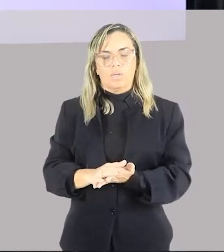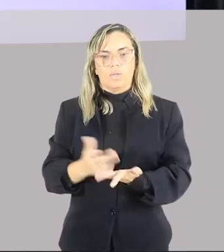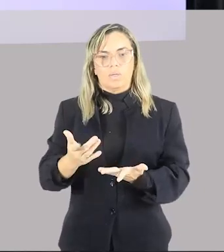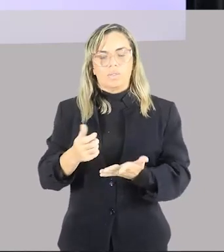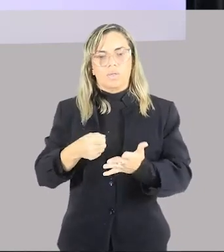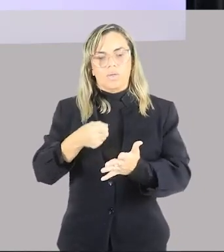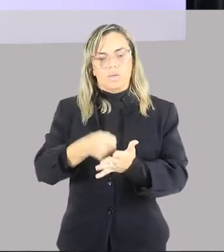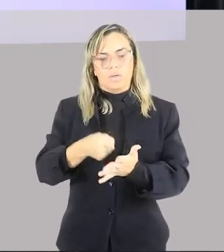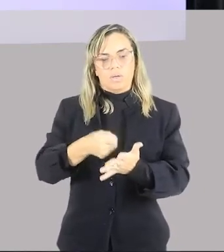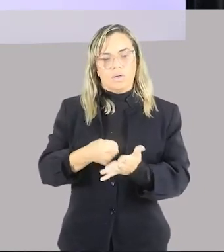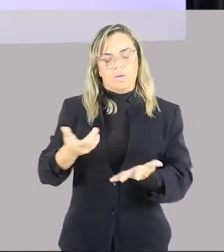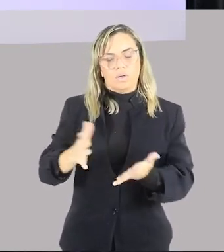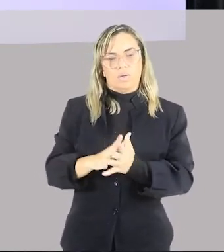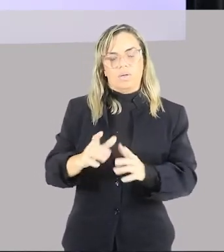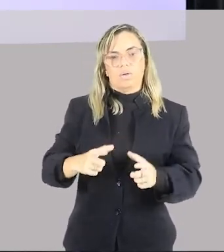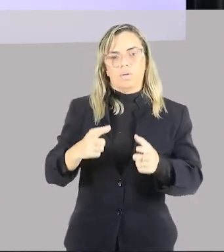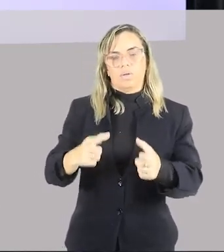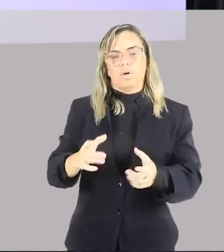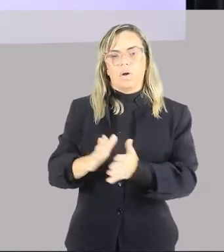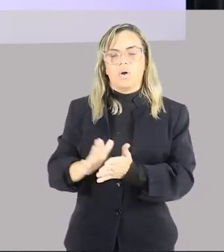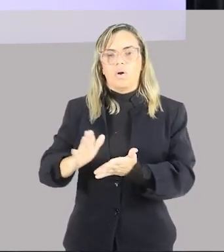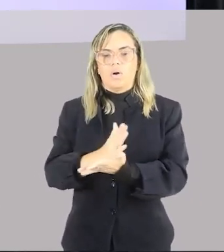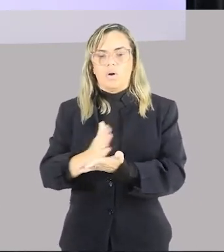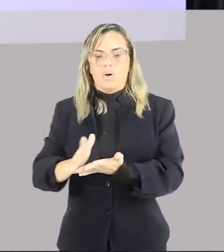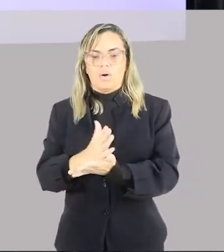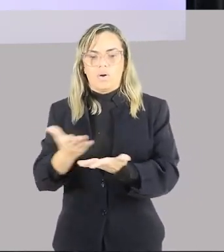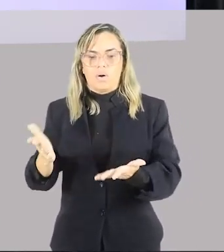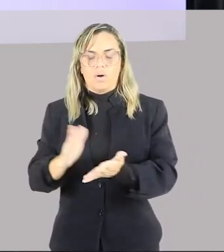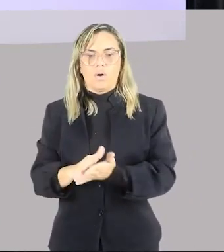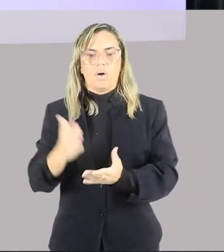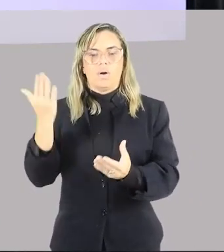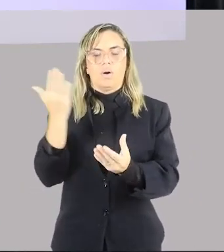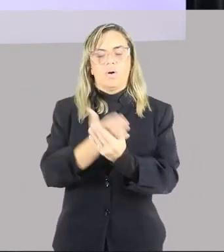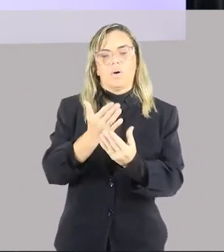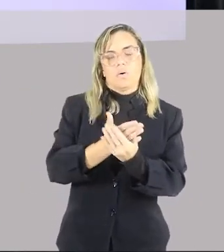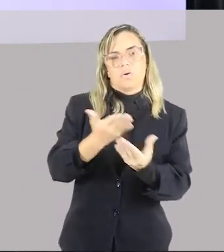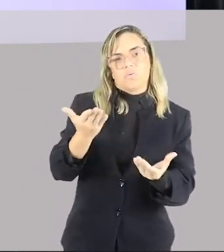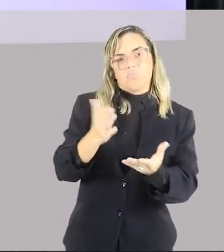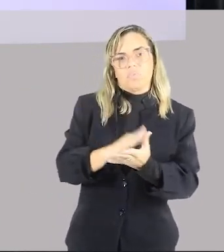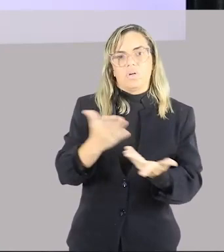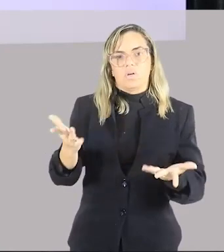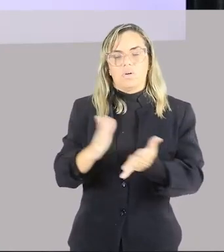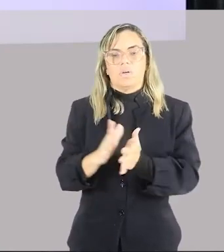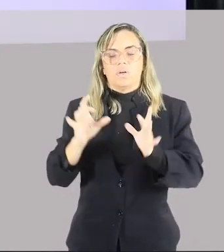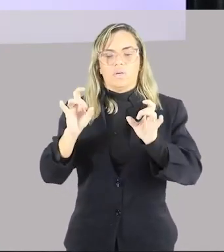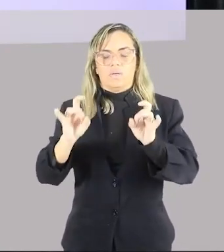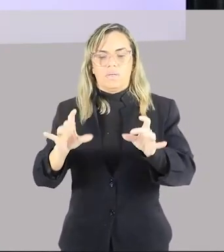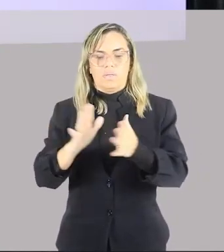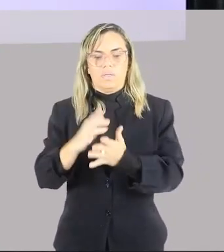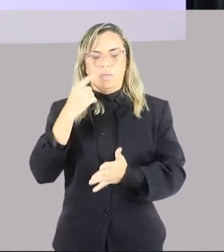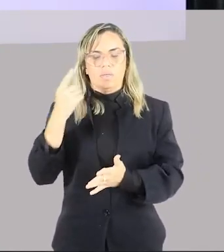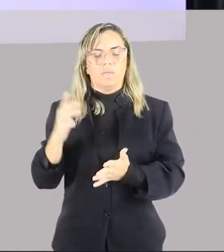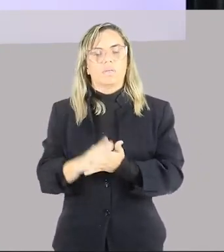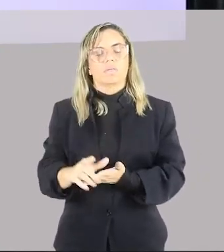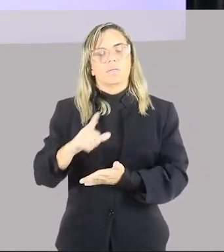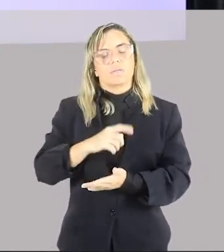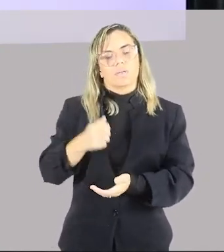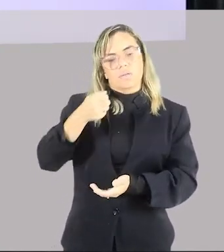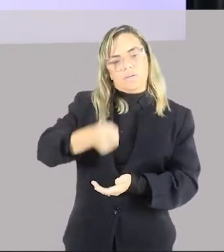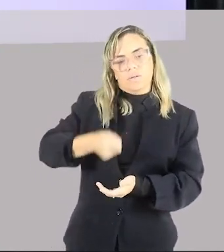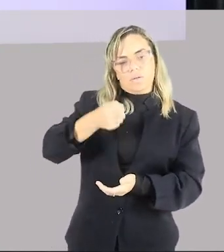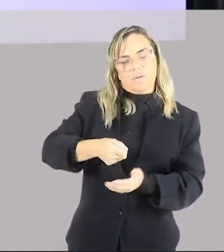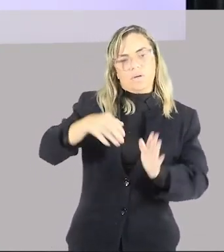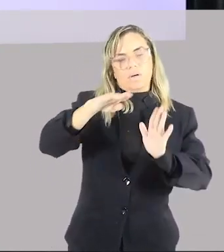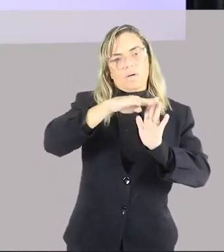órgãos, certidão negativa de que não responde processos de alguma natureza em específico. E se exige isso em diversas